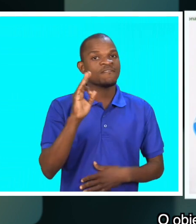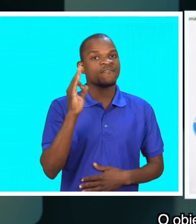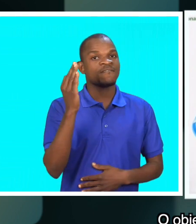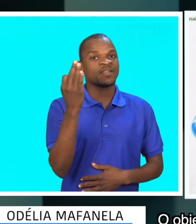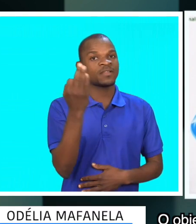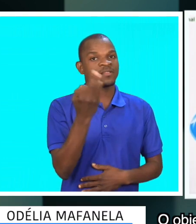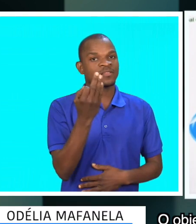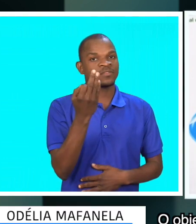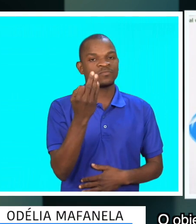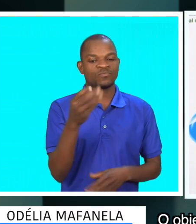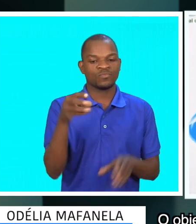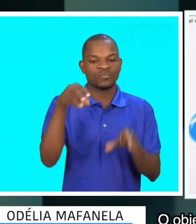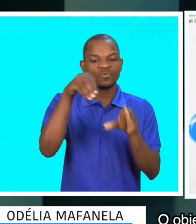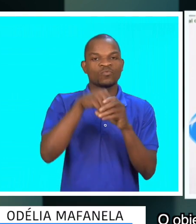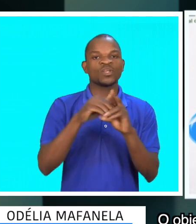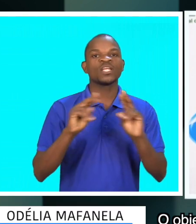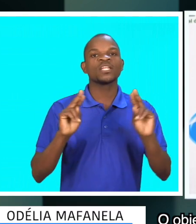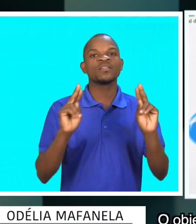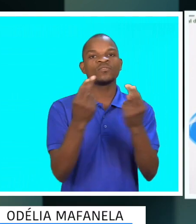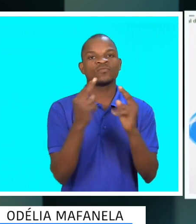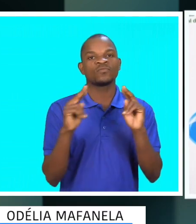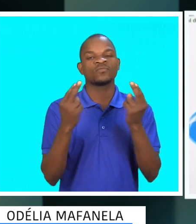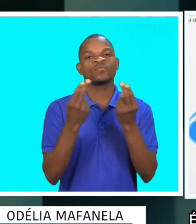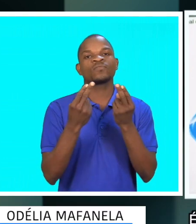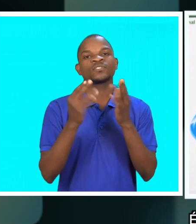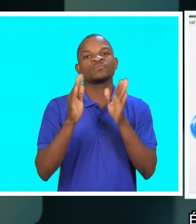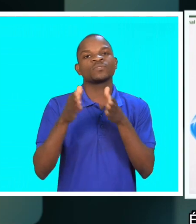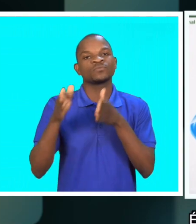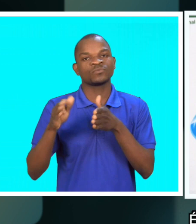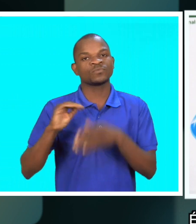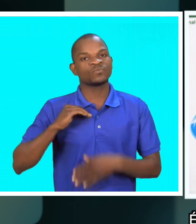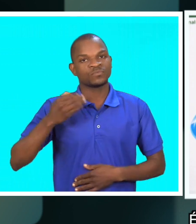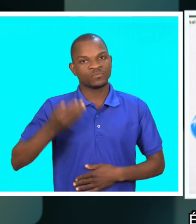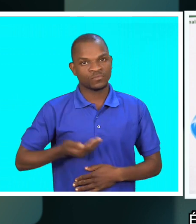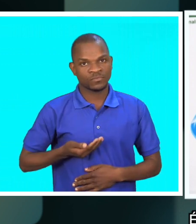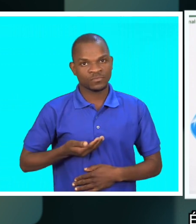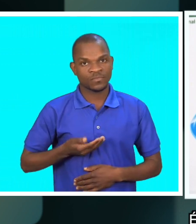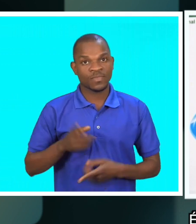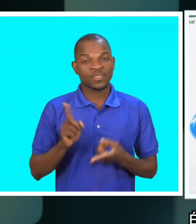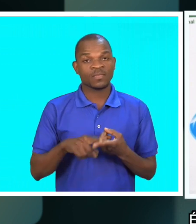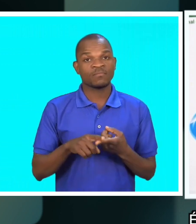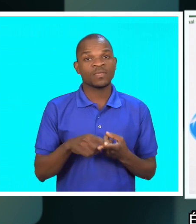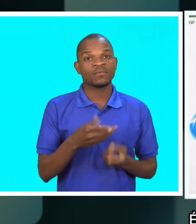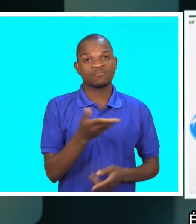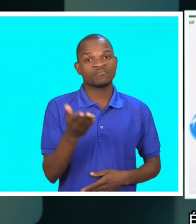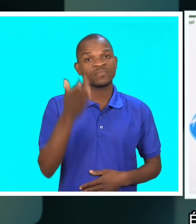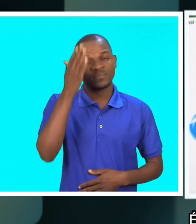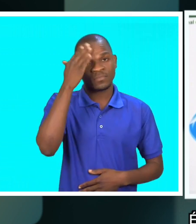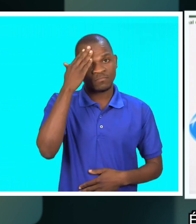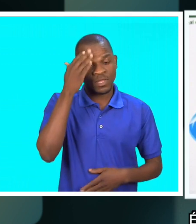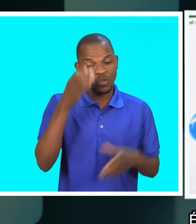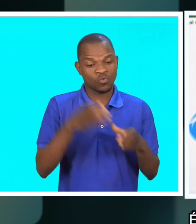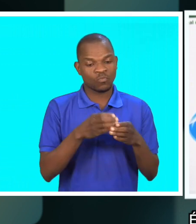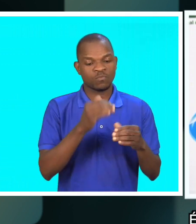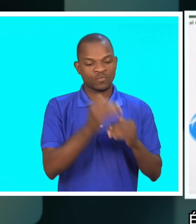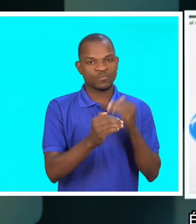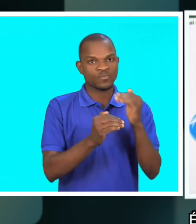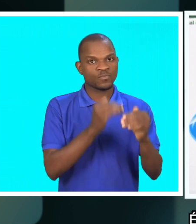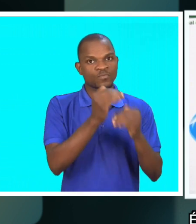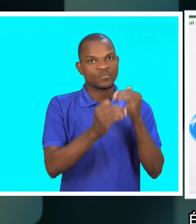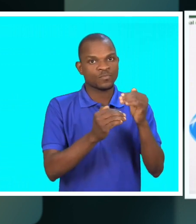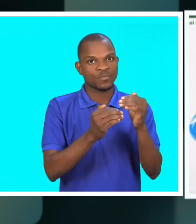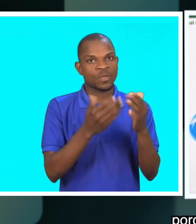é incluir novas atletas. É notório que o grupo está